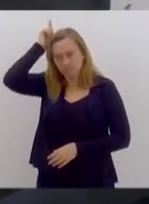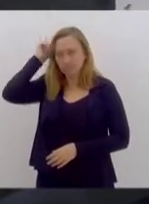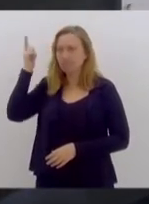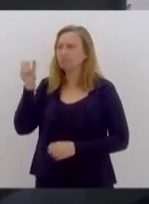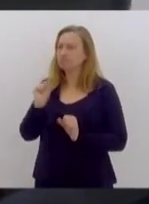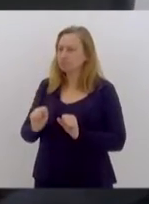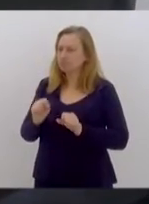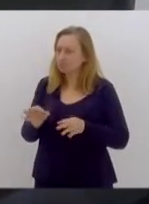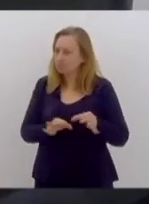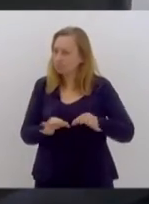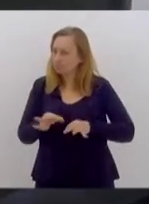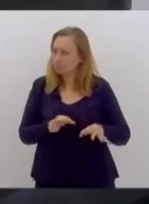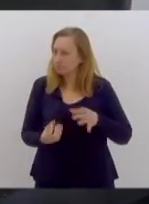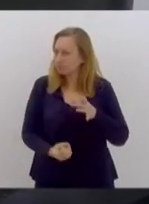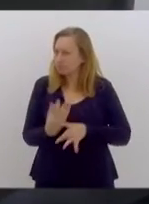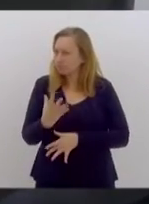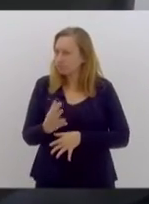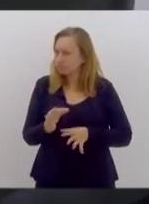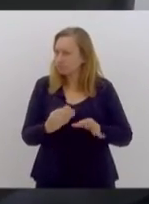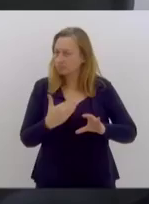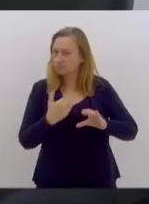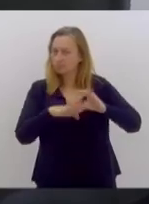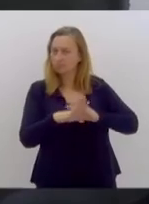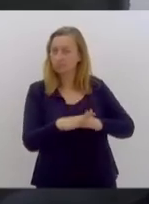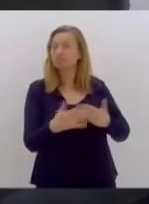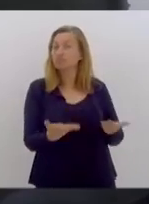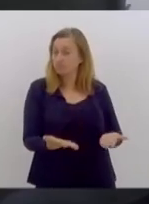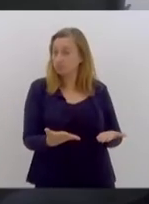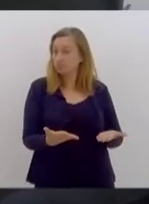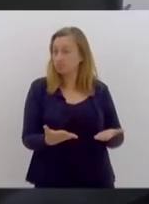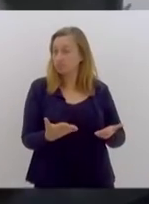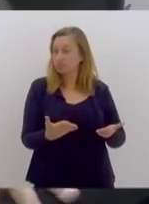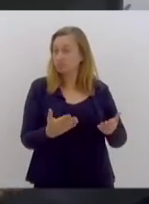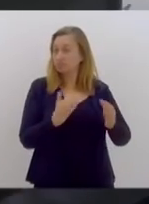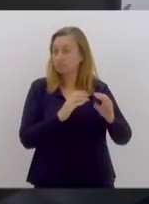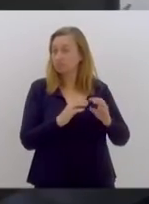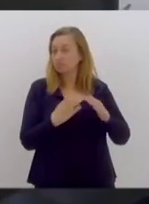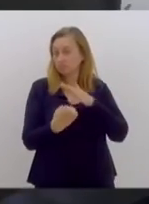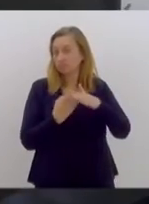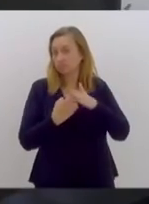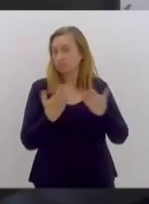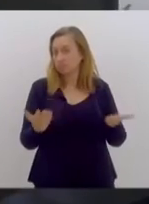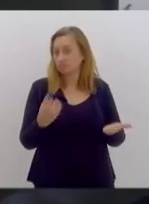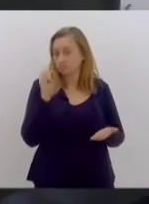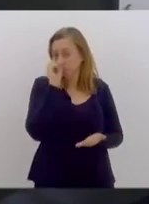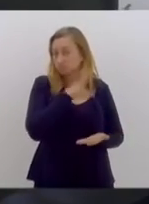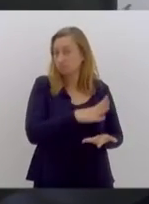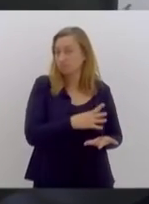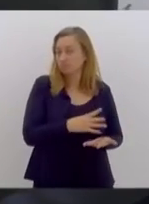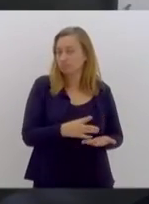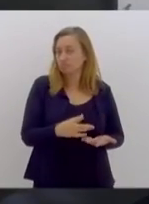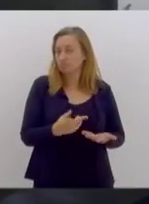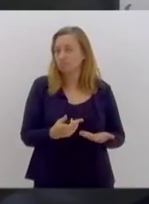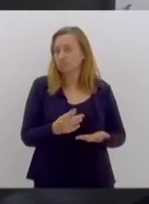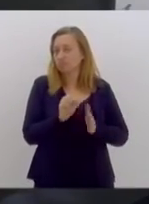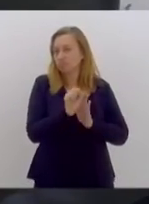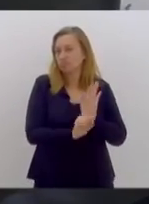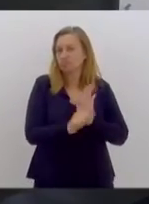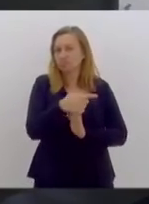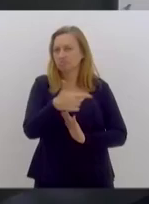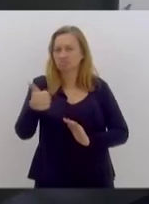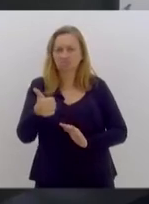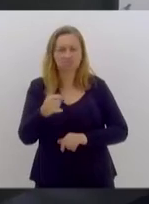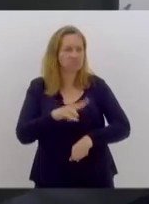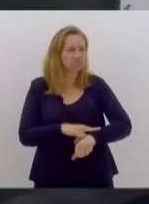de repente assim curso nenhum Deputado Municipal pode resolver essa situação que é inadmissível do Século 21 as pessoas estão dentro de uma estação